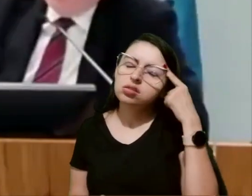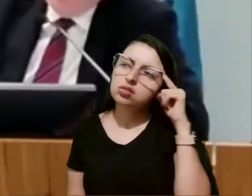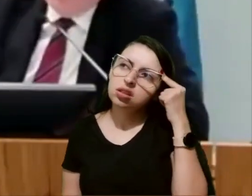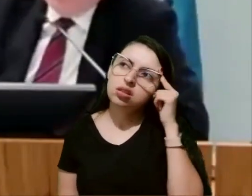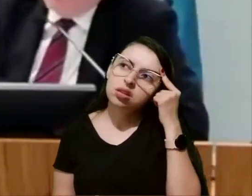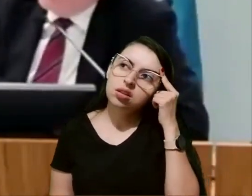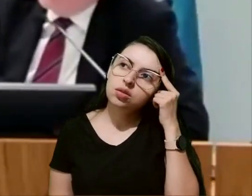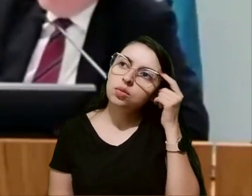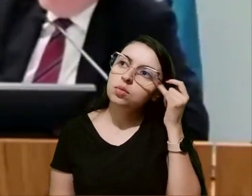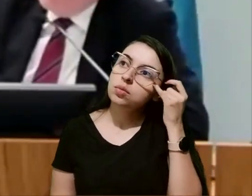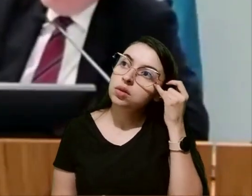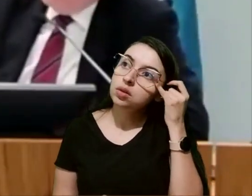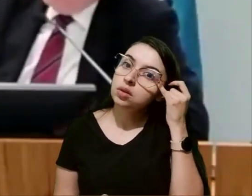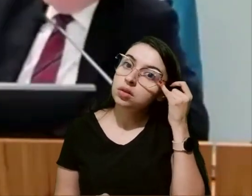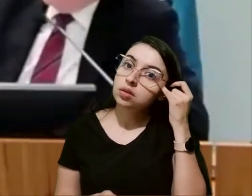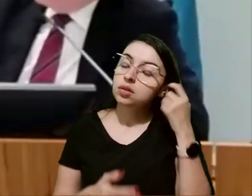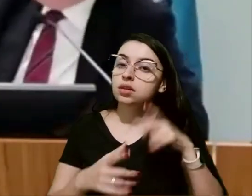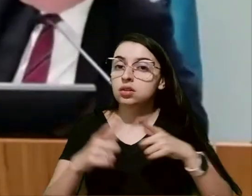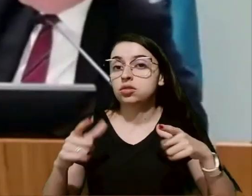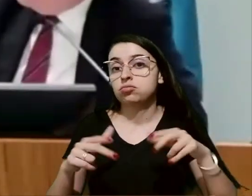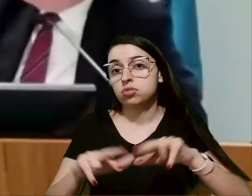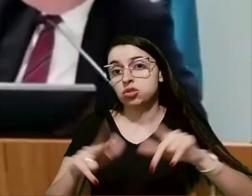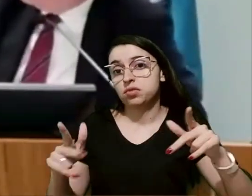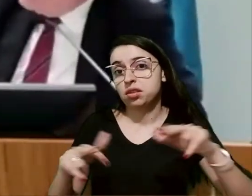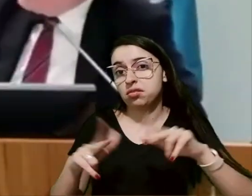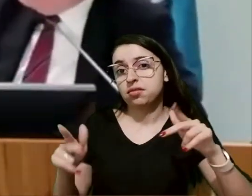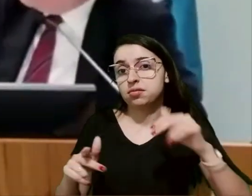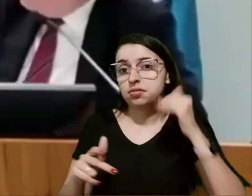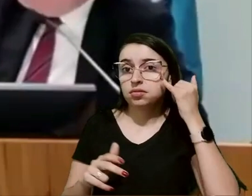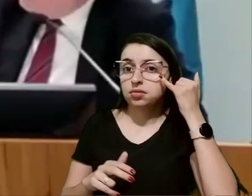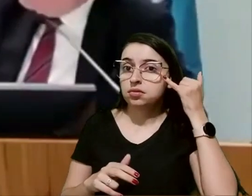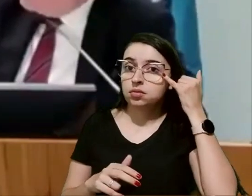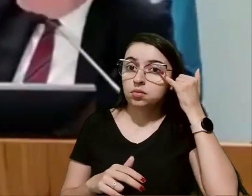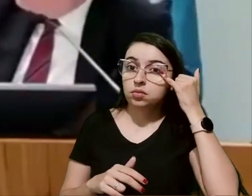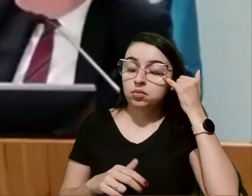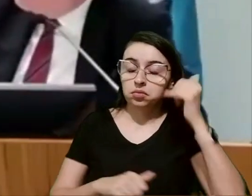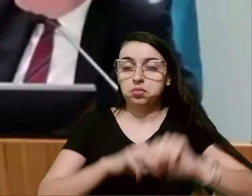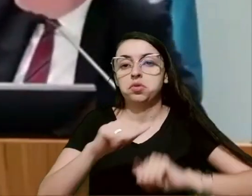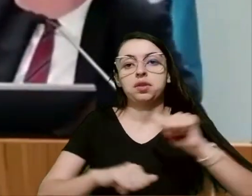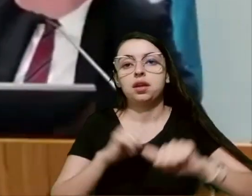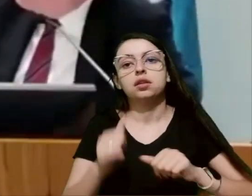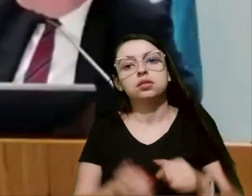nós tivemos é que a grande maioria era alterada em algum ponto.